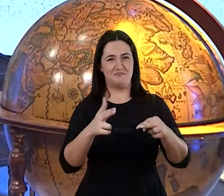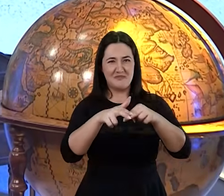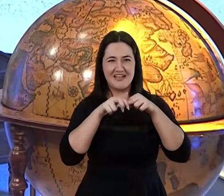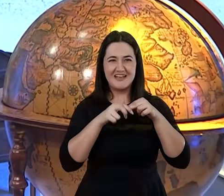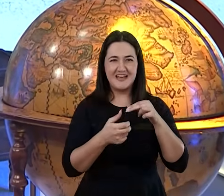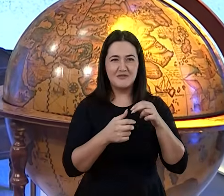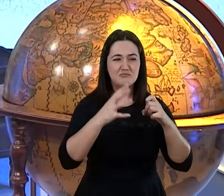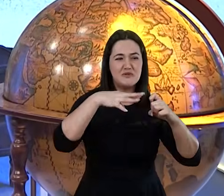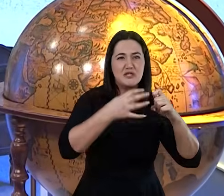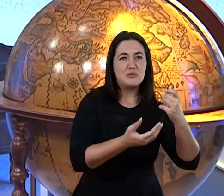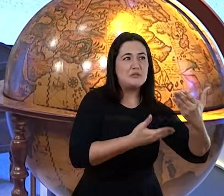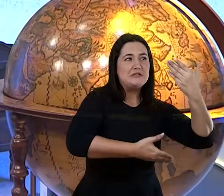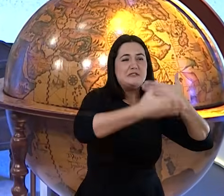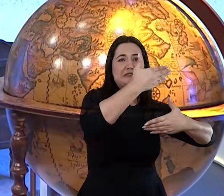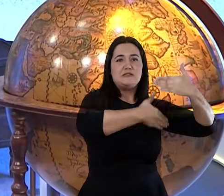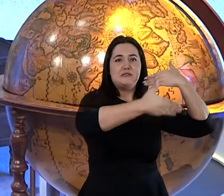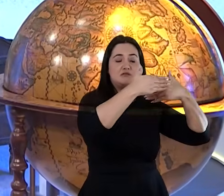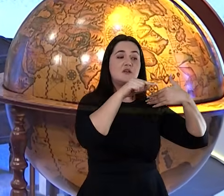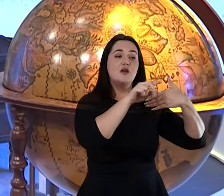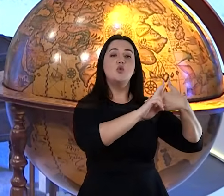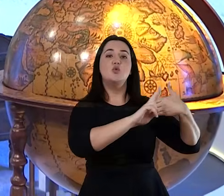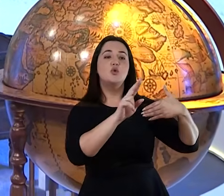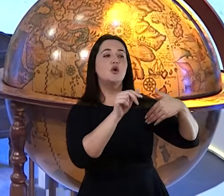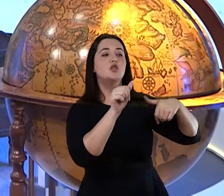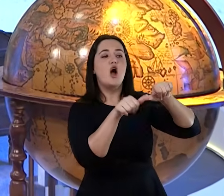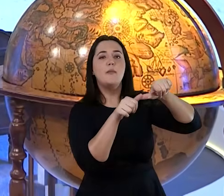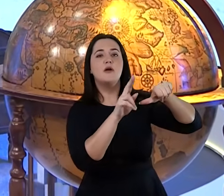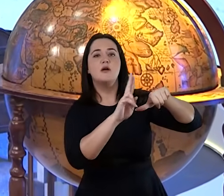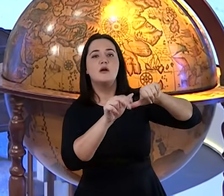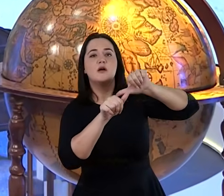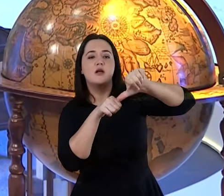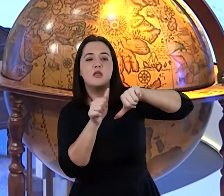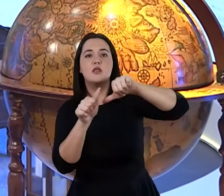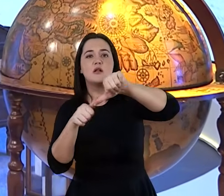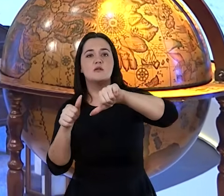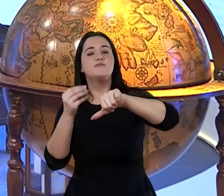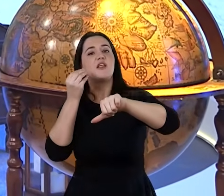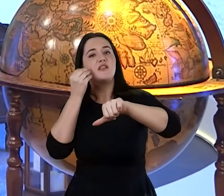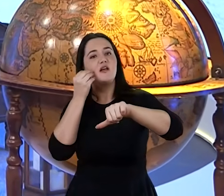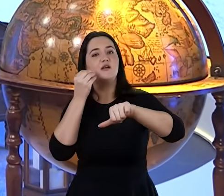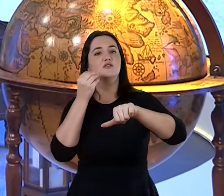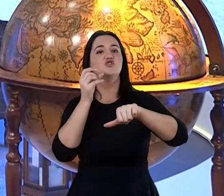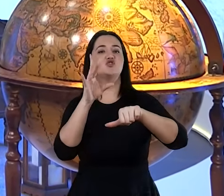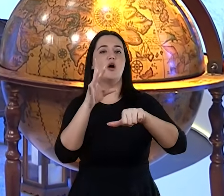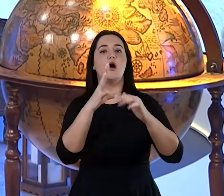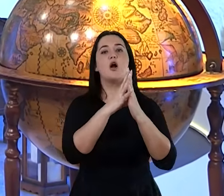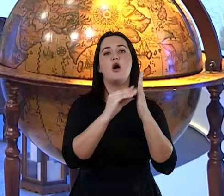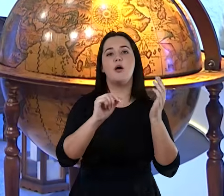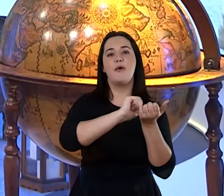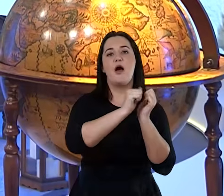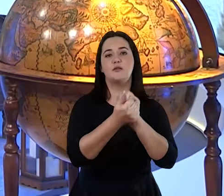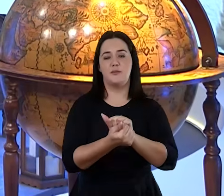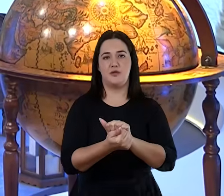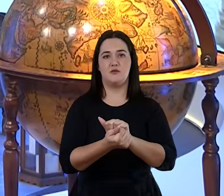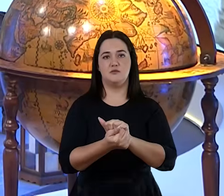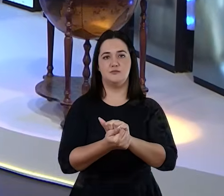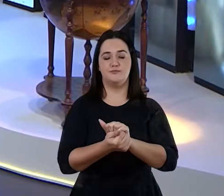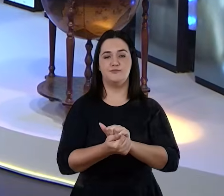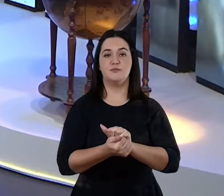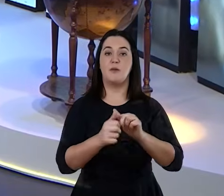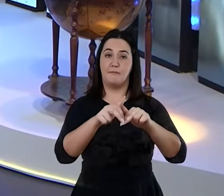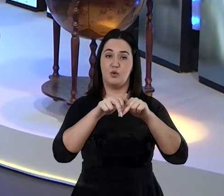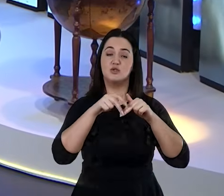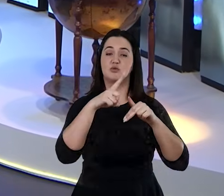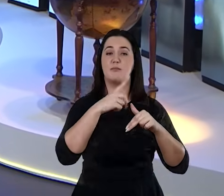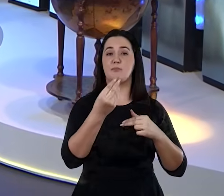Hercle, que os latinos resolveram usar para referir-se à sua versão do herói grego. Com isso,